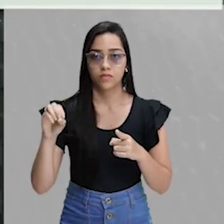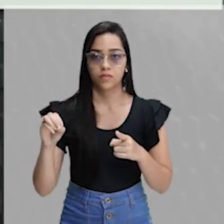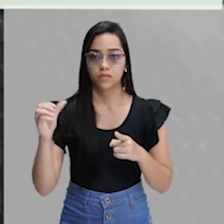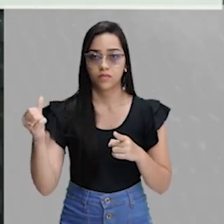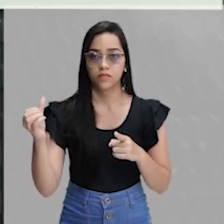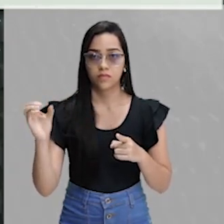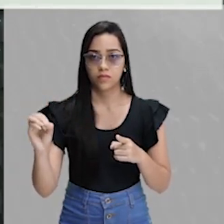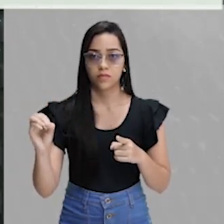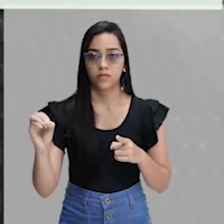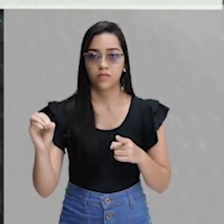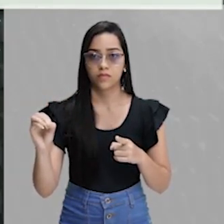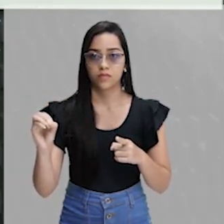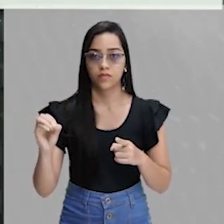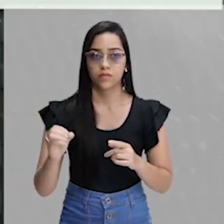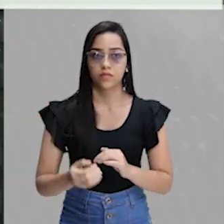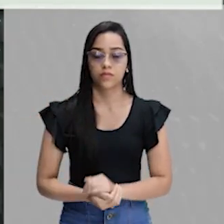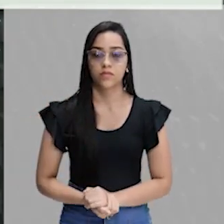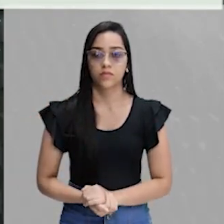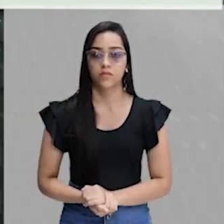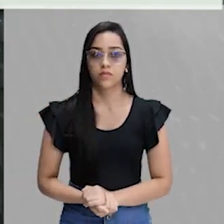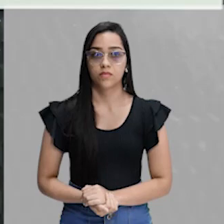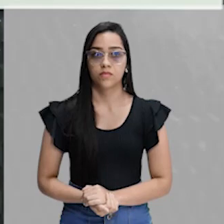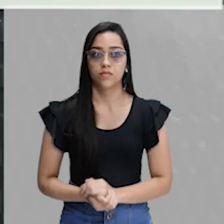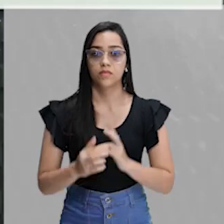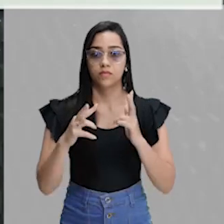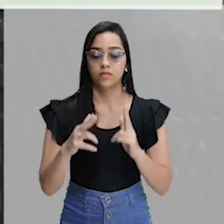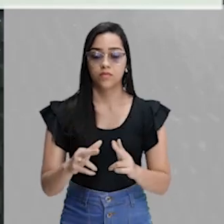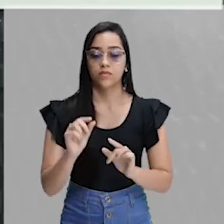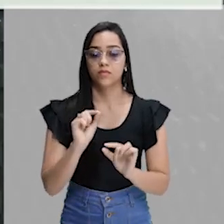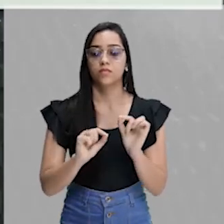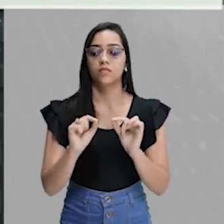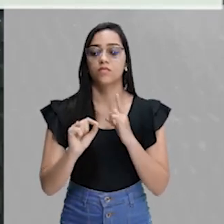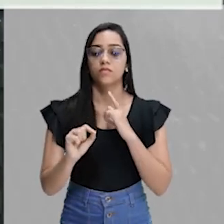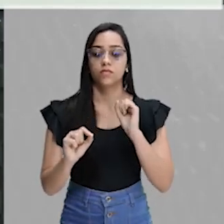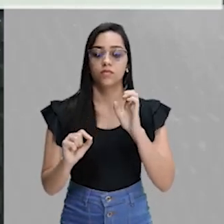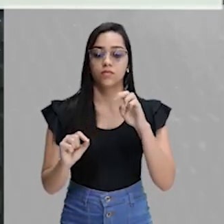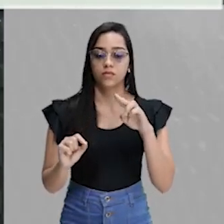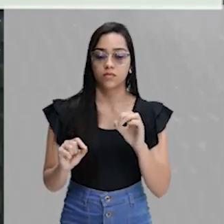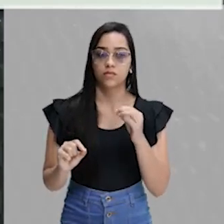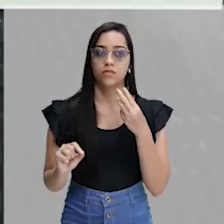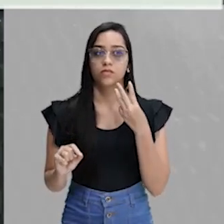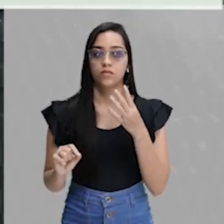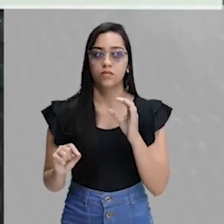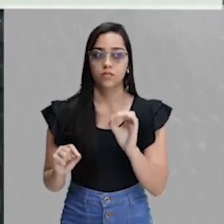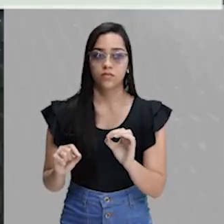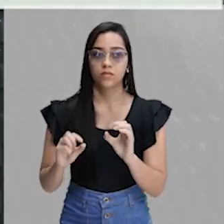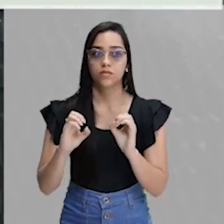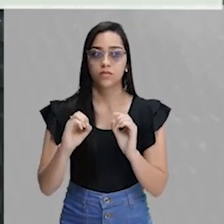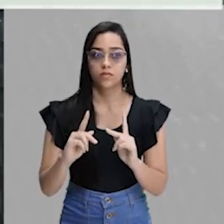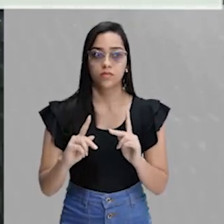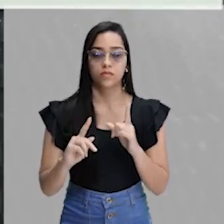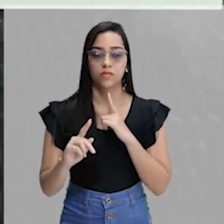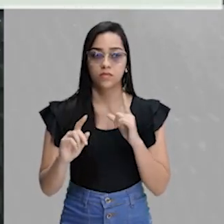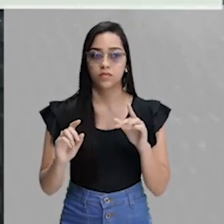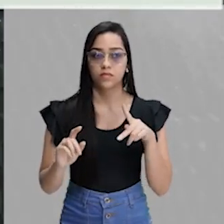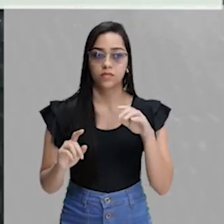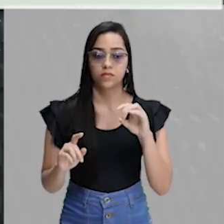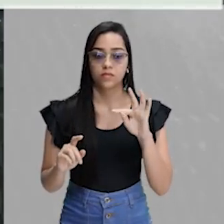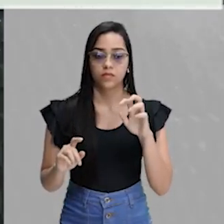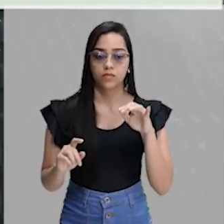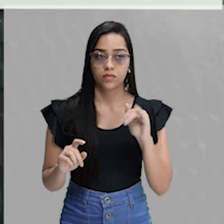de 60 graus. O cosseno de 60 graus é o mesmo que o seno de 30. Ok? Então, a